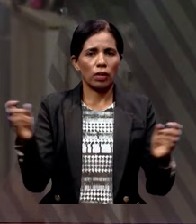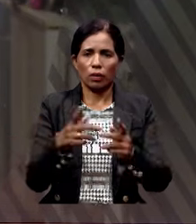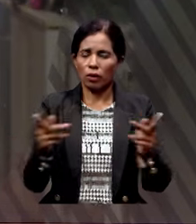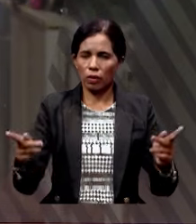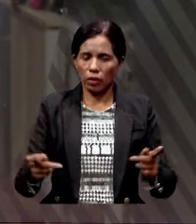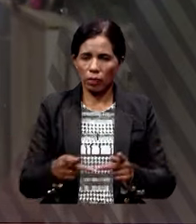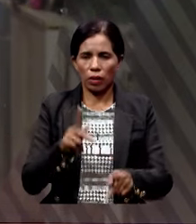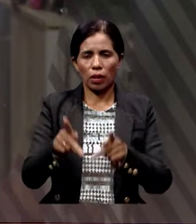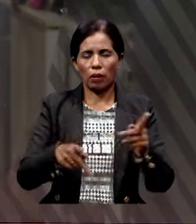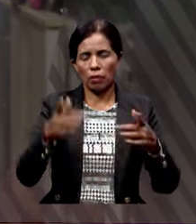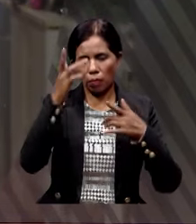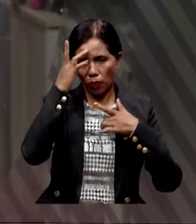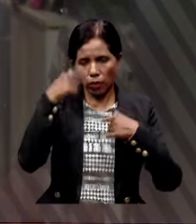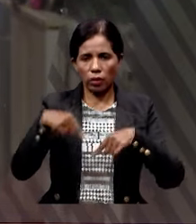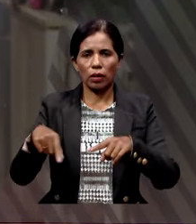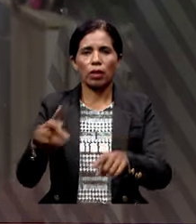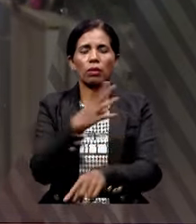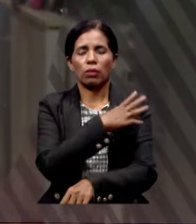ba paciente atu baixa.